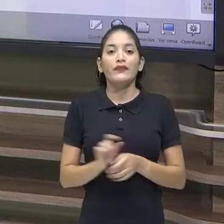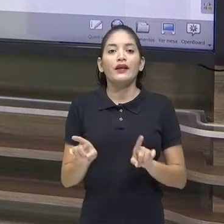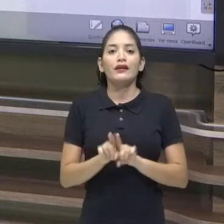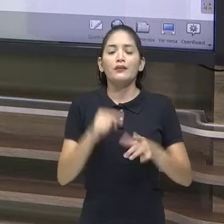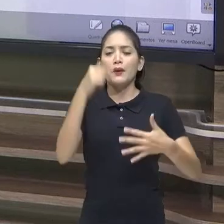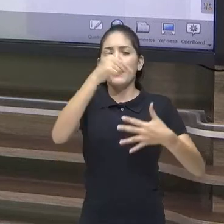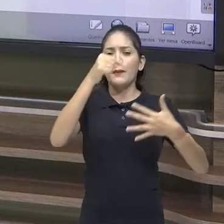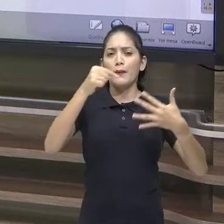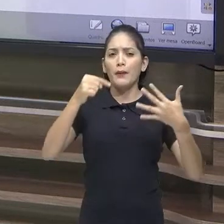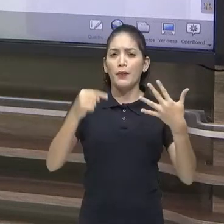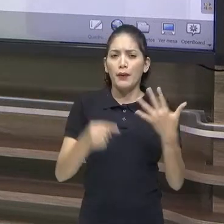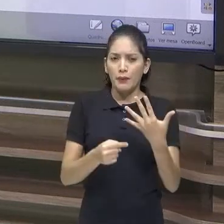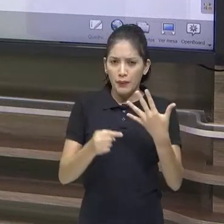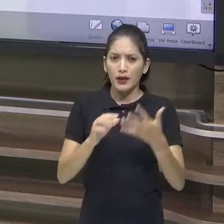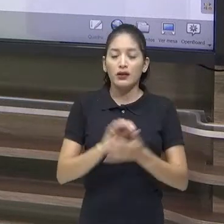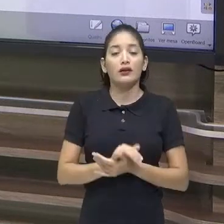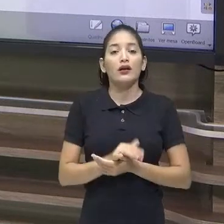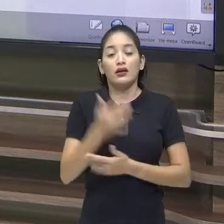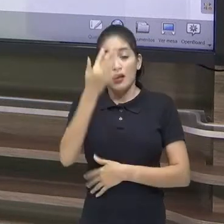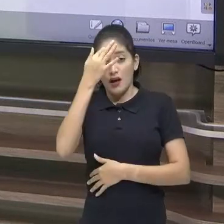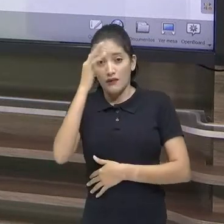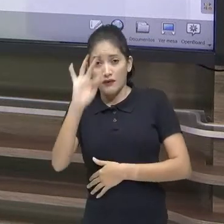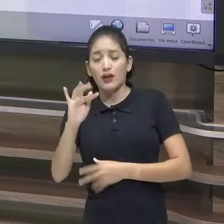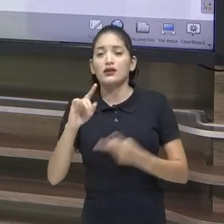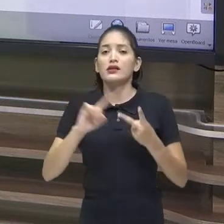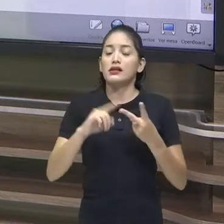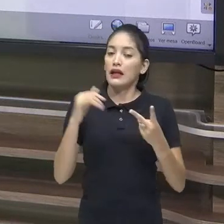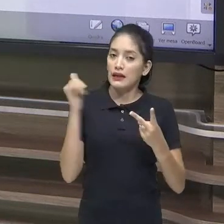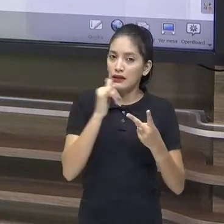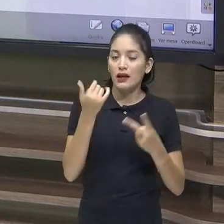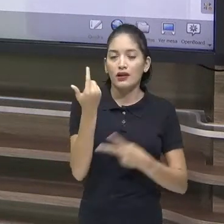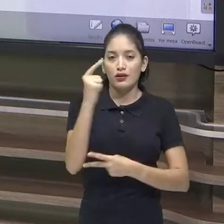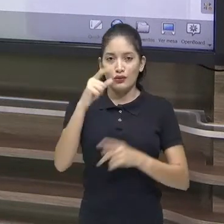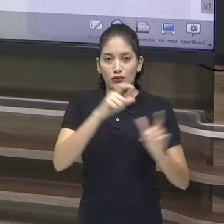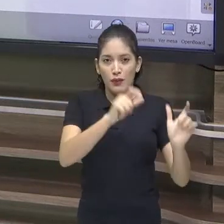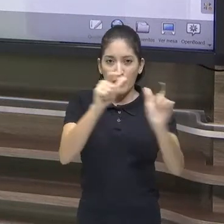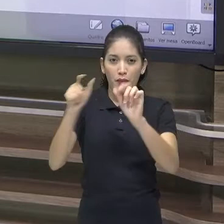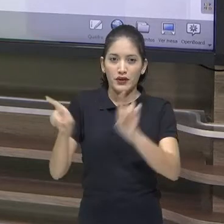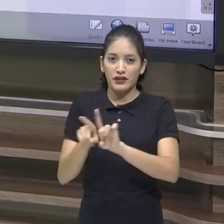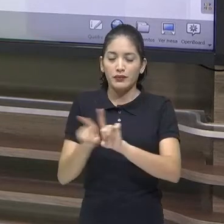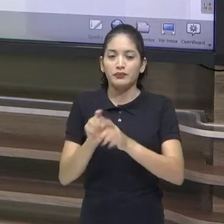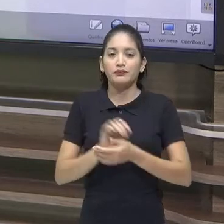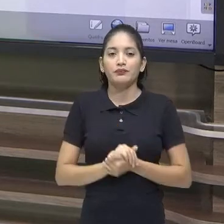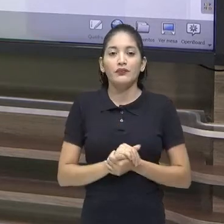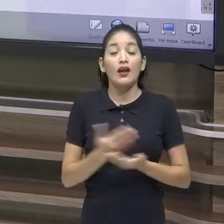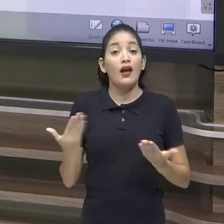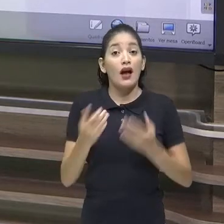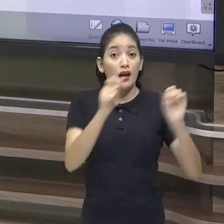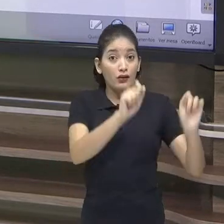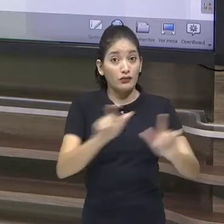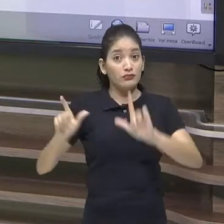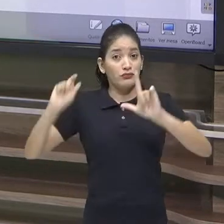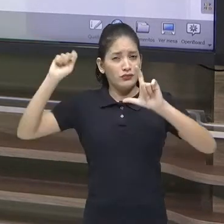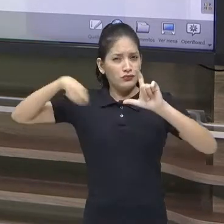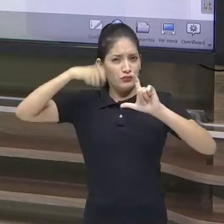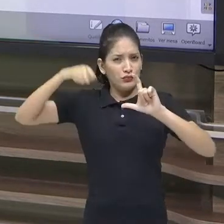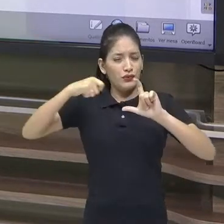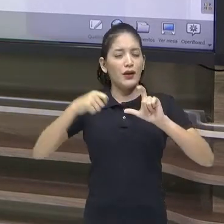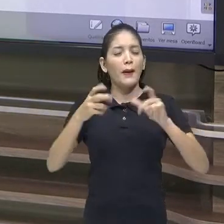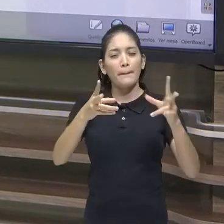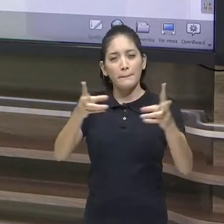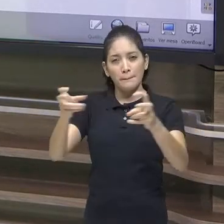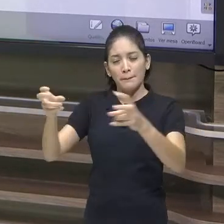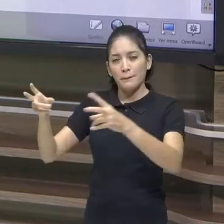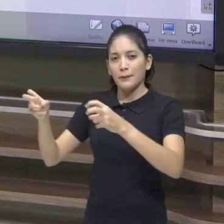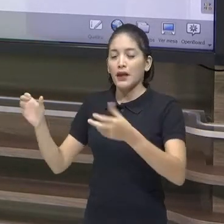polos turísticos, né? Que é o caso da França, Itália, entre outras regiões. A gente vai assistir um vídeo aí rapidinho para a gente